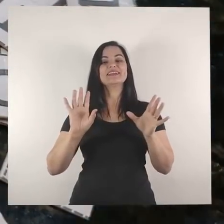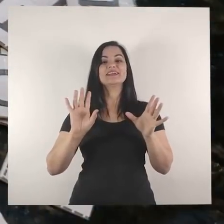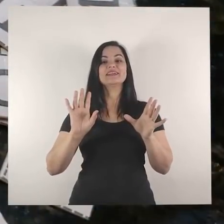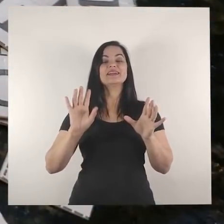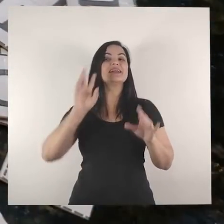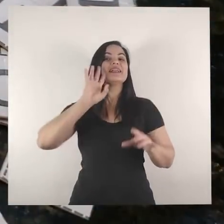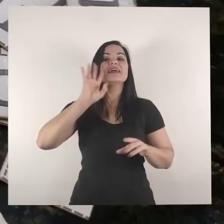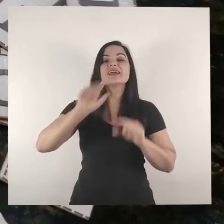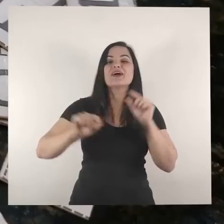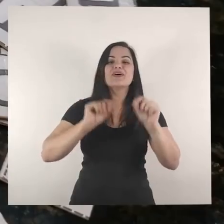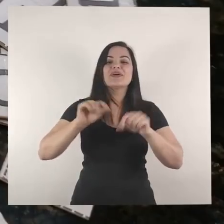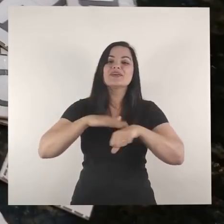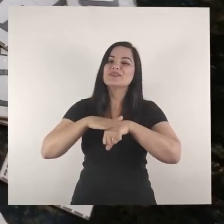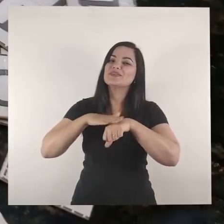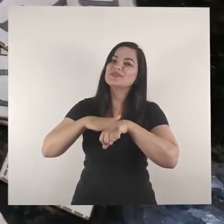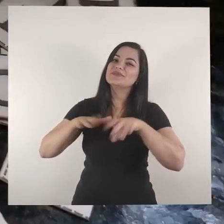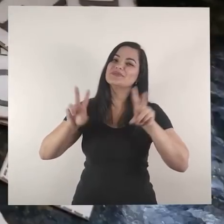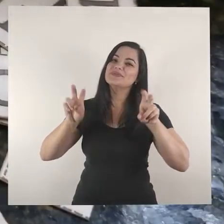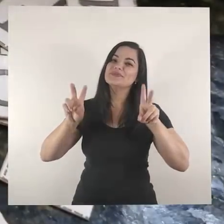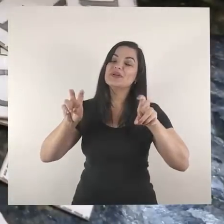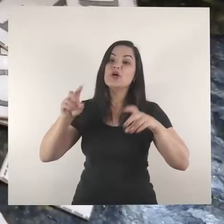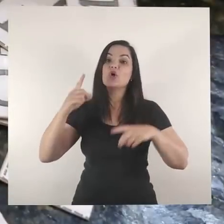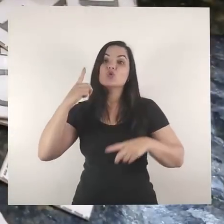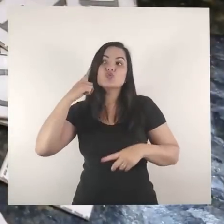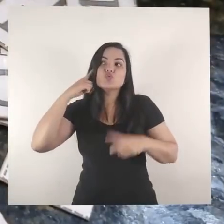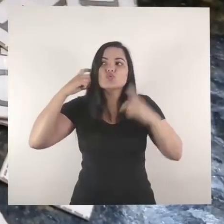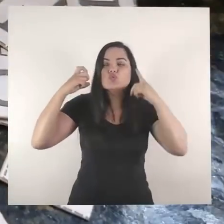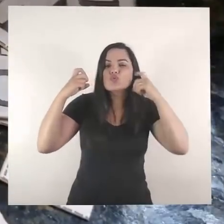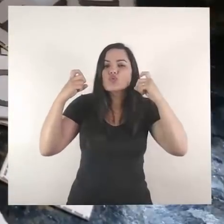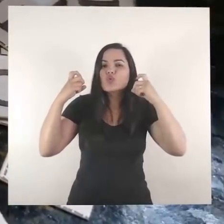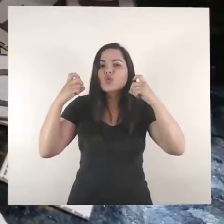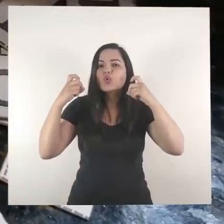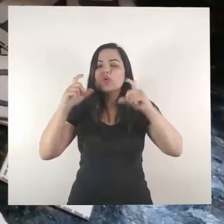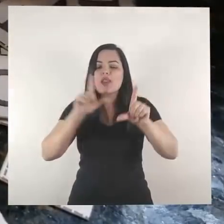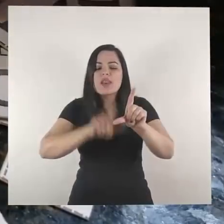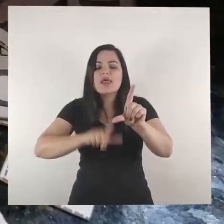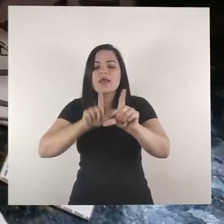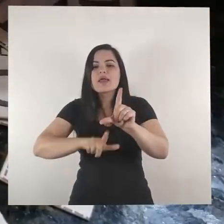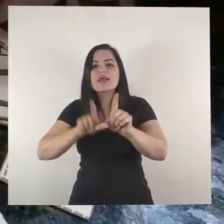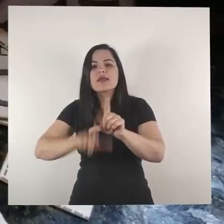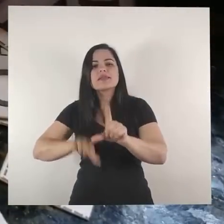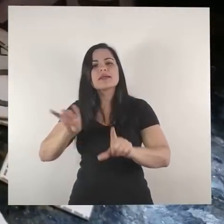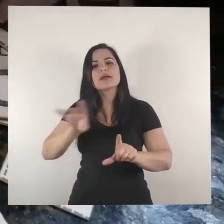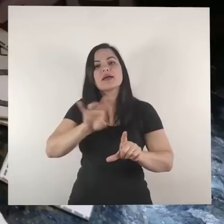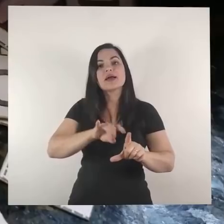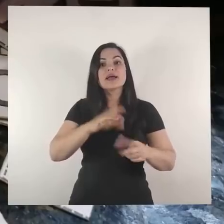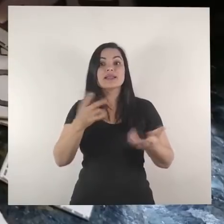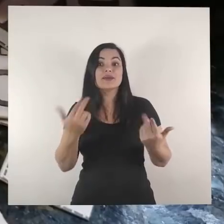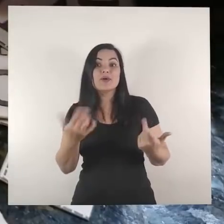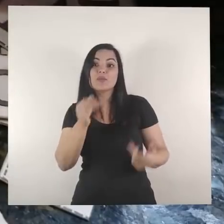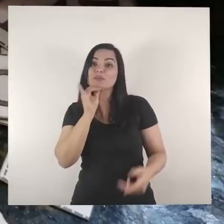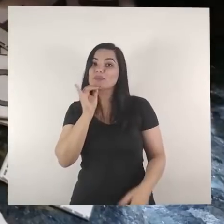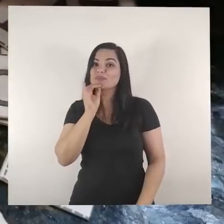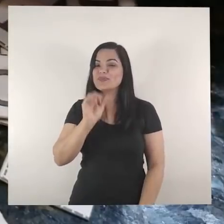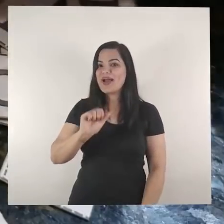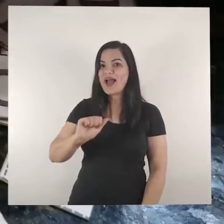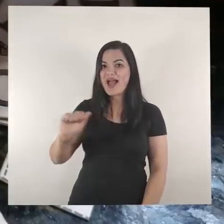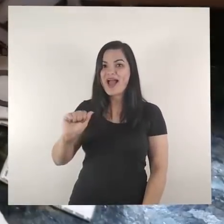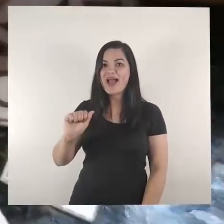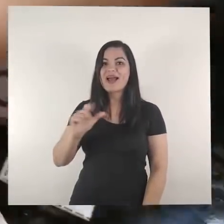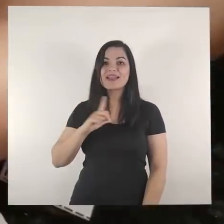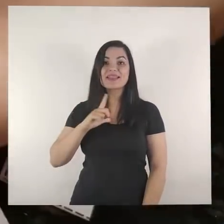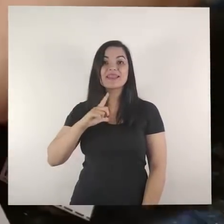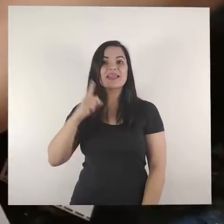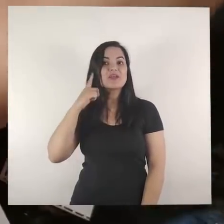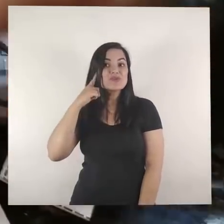sobre o som das letras. Tem letras, por exemplo, como a letra A, que tem um som bem forte, e tem outras